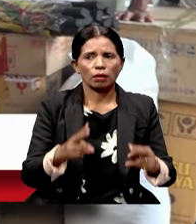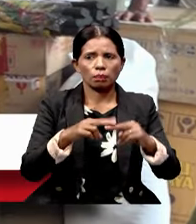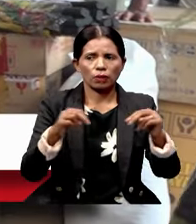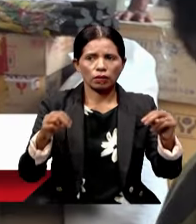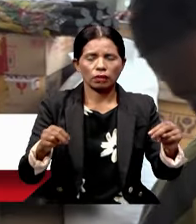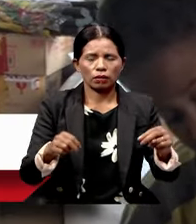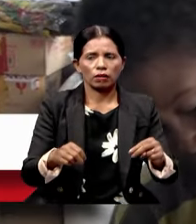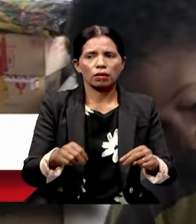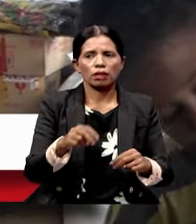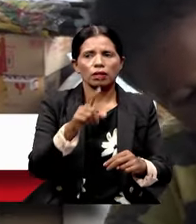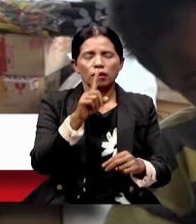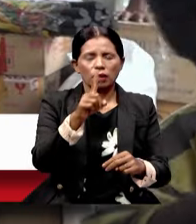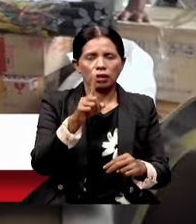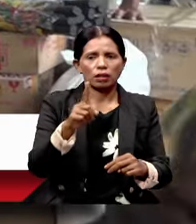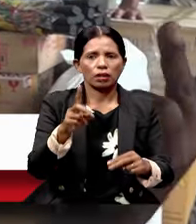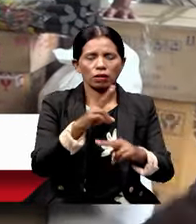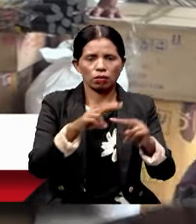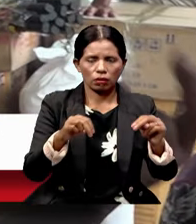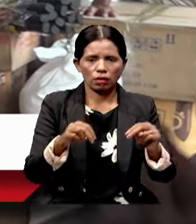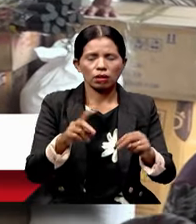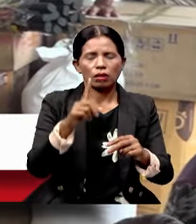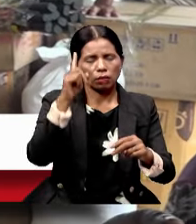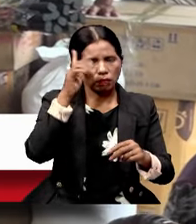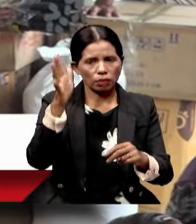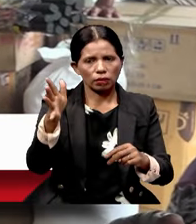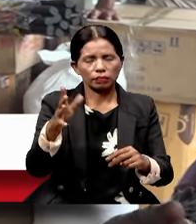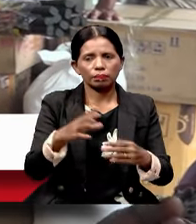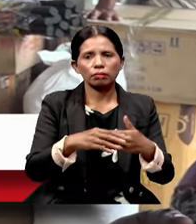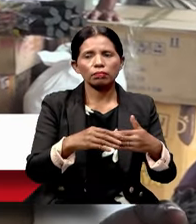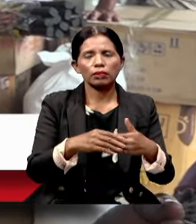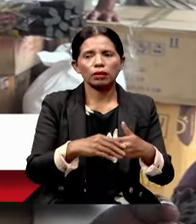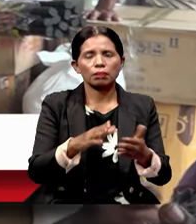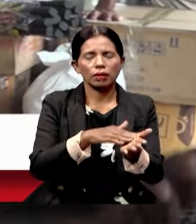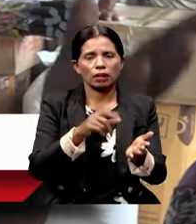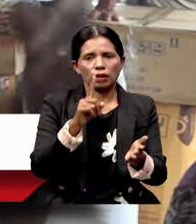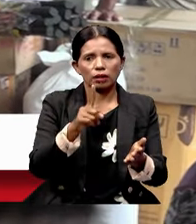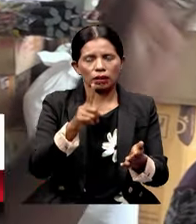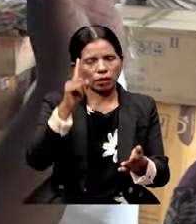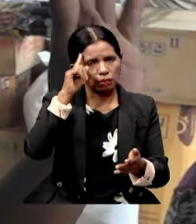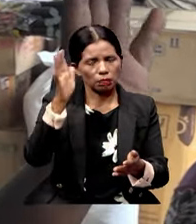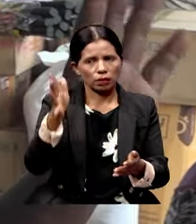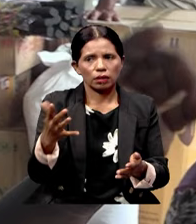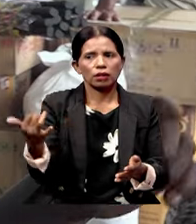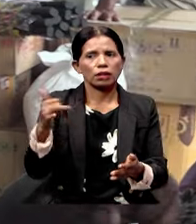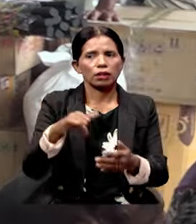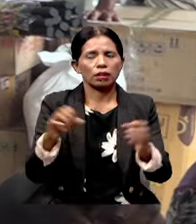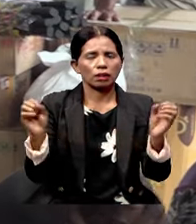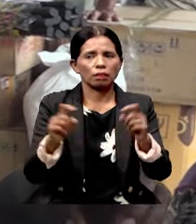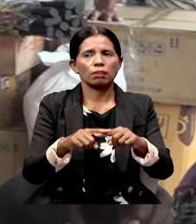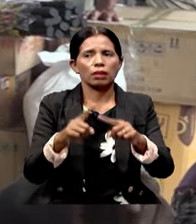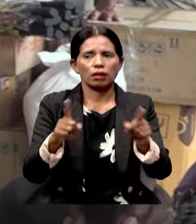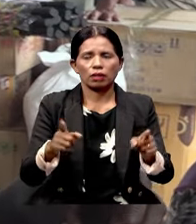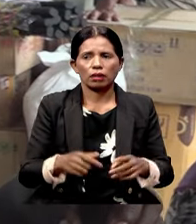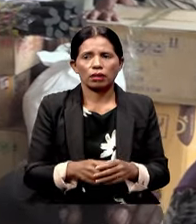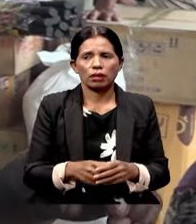dua kuarter, ida kuarter. Agora mantega ida 50 sen. Mai be, ida nene sir nene laya buat ida masih liu-liu mak